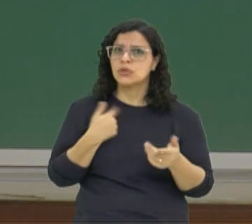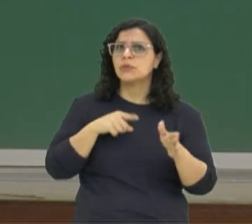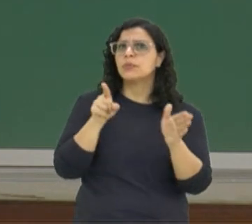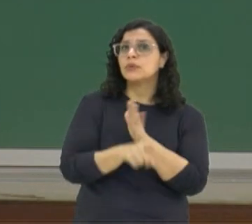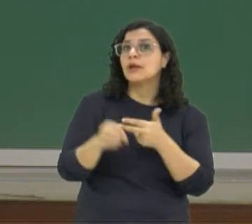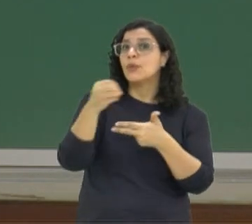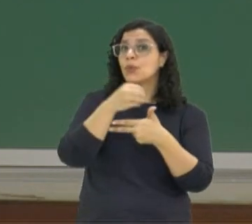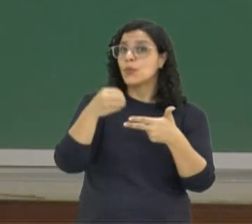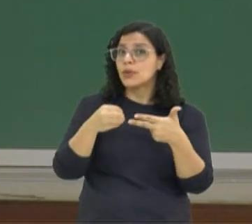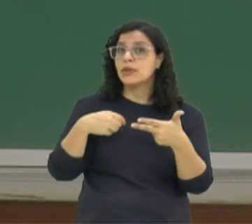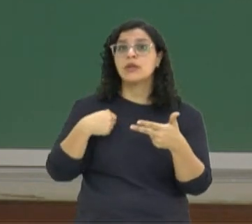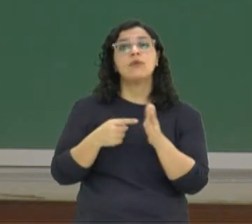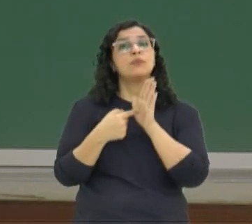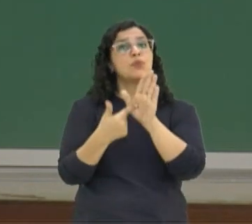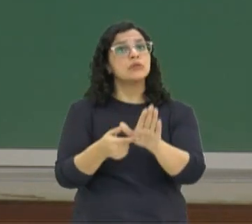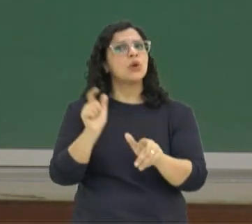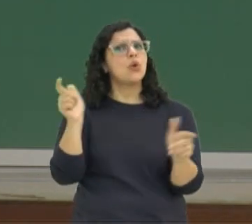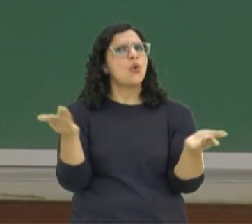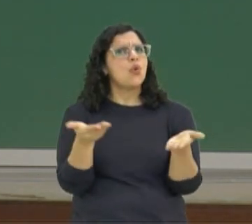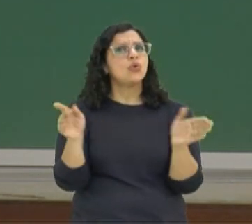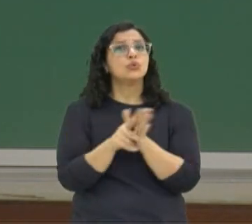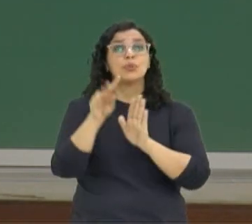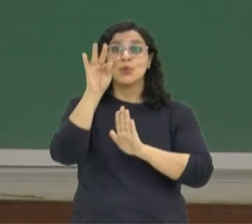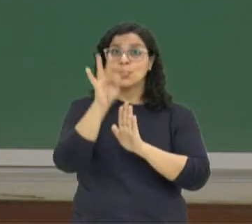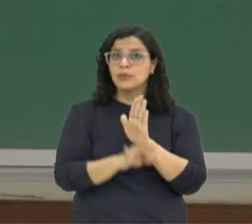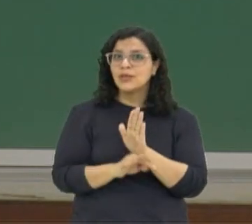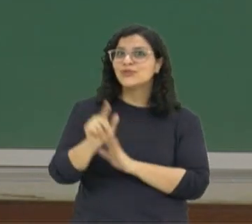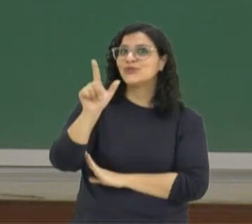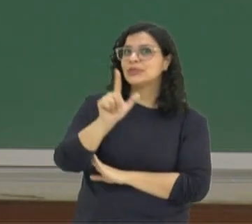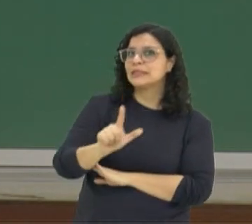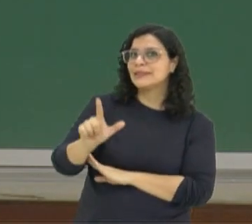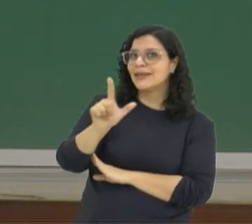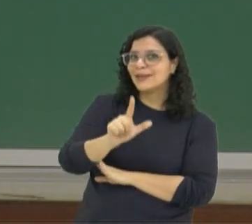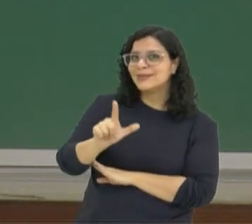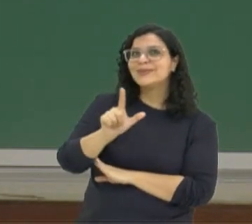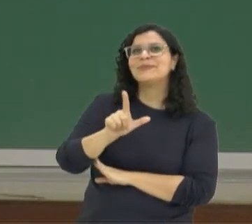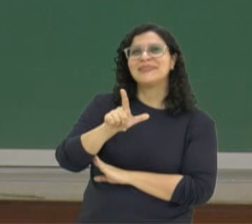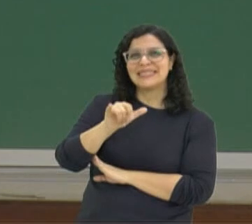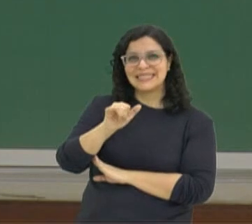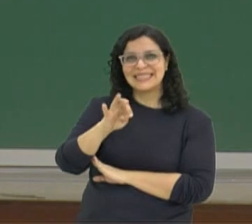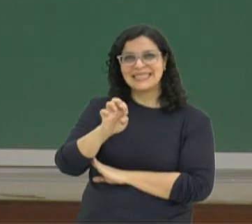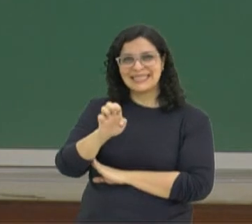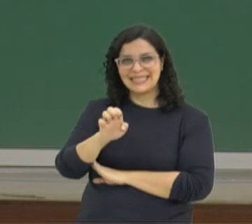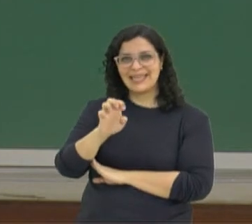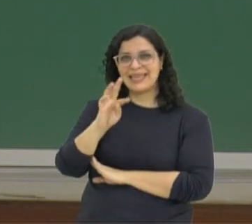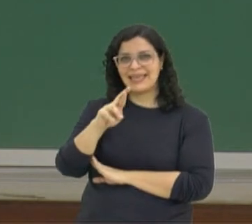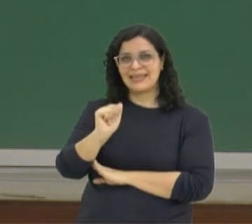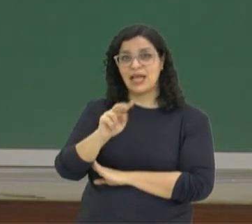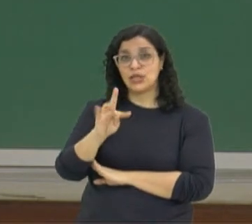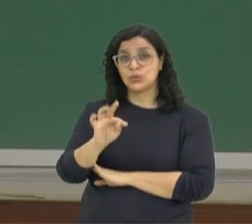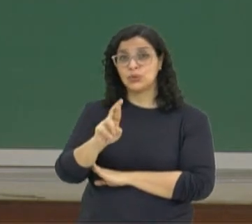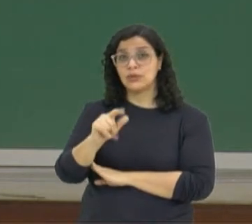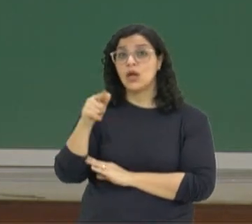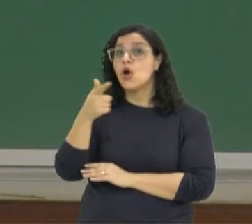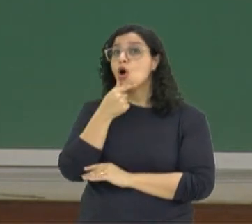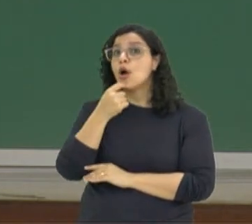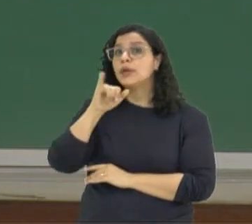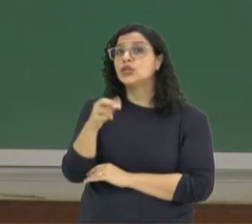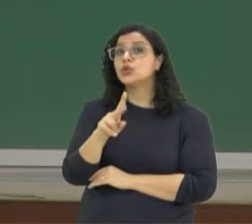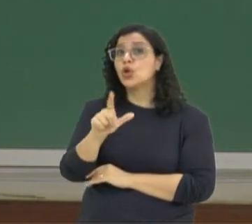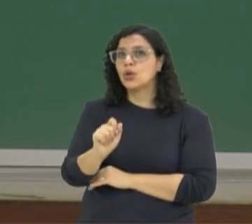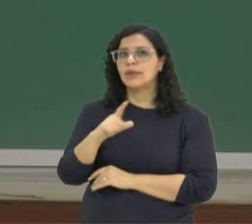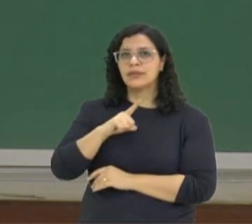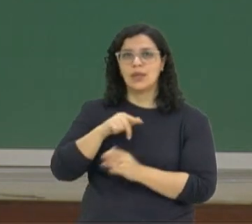do Enem, eu trouxe para vocês um texto literário, né? Um fragmento literário de um texto de um escritor chamado Julio